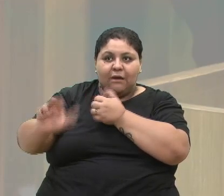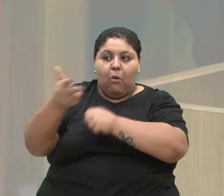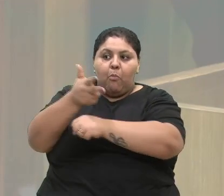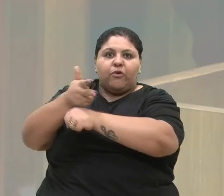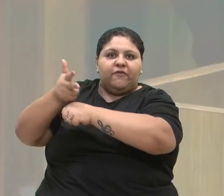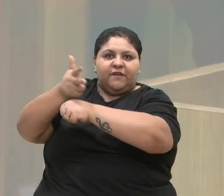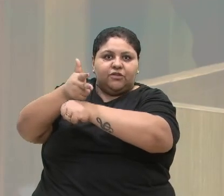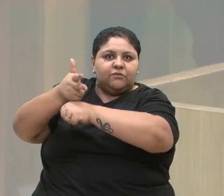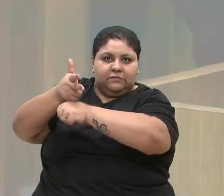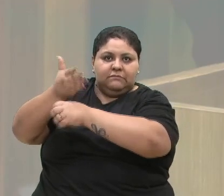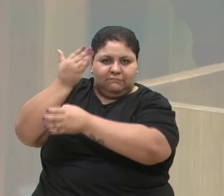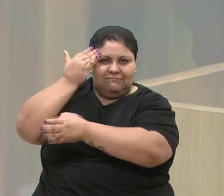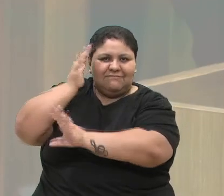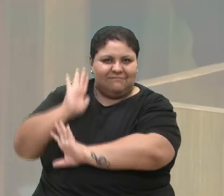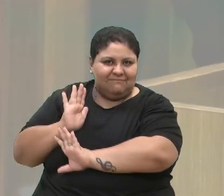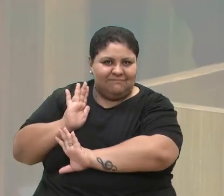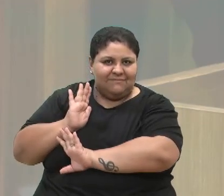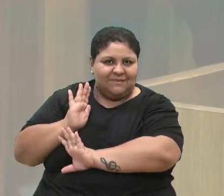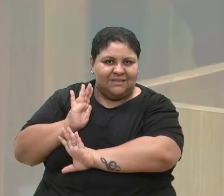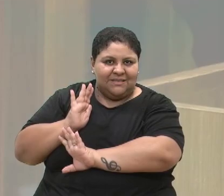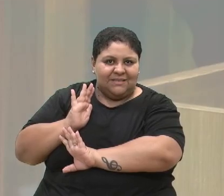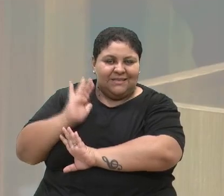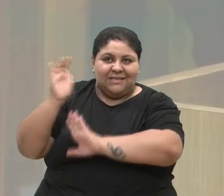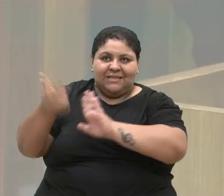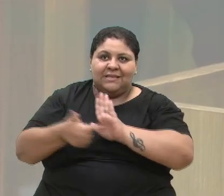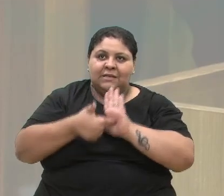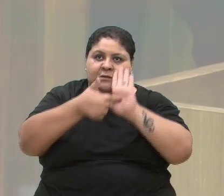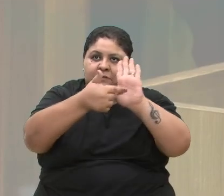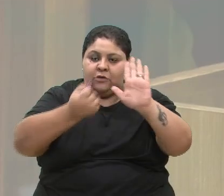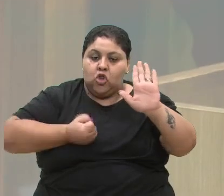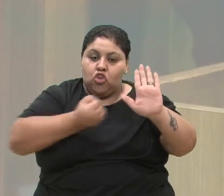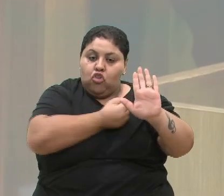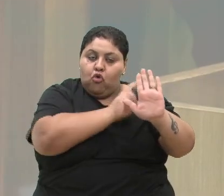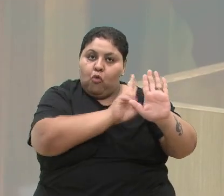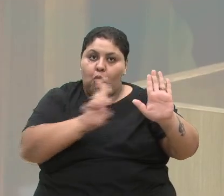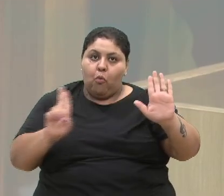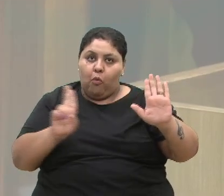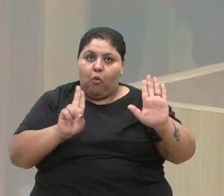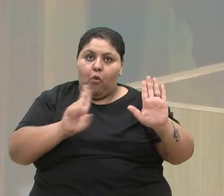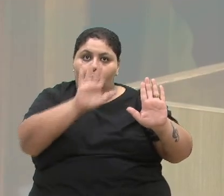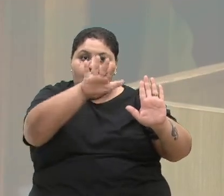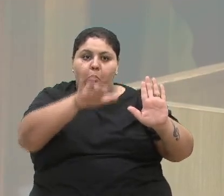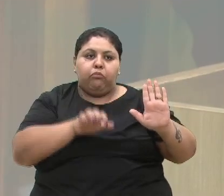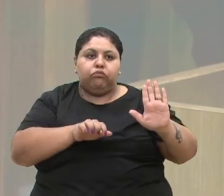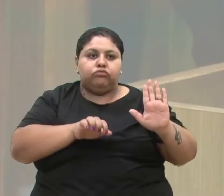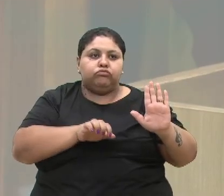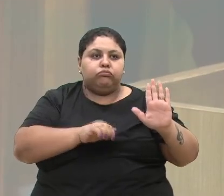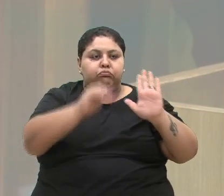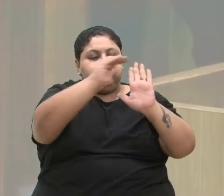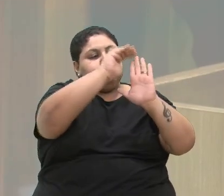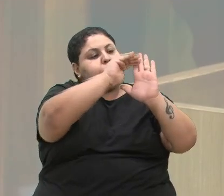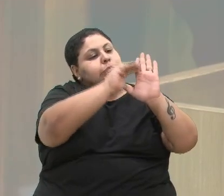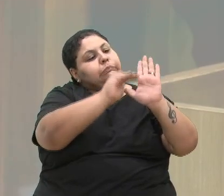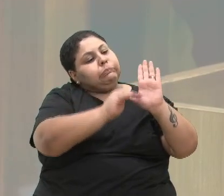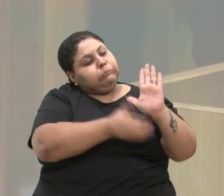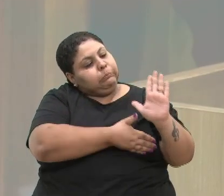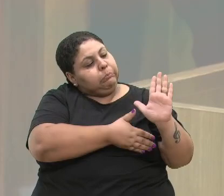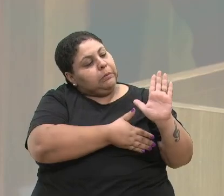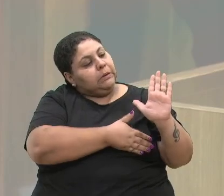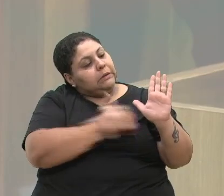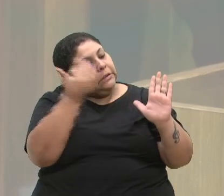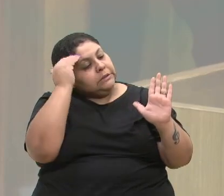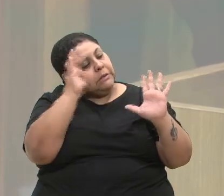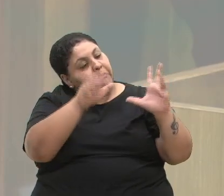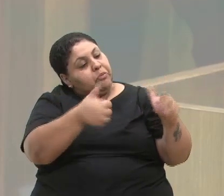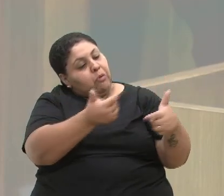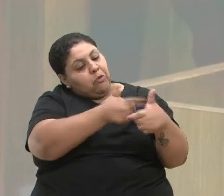videochamada. Quando ele apresenta o número dele e o nome dele, o médico puxa o cadastro, já sabe todos os problemas de saúde que esse cara tem,